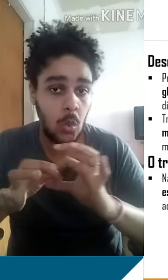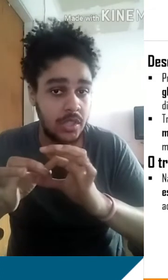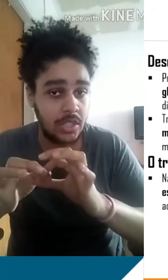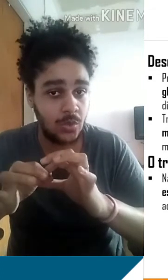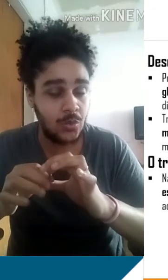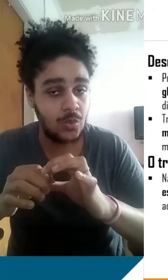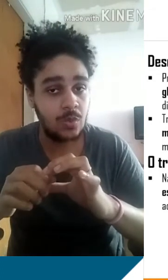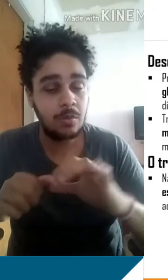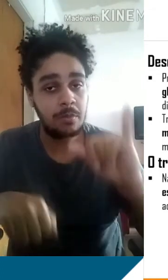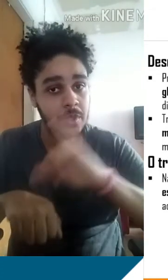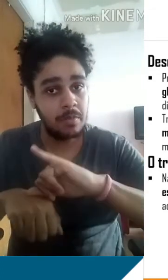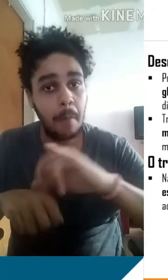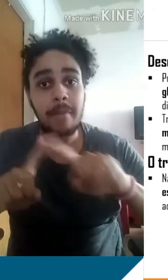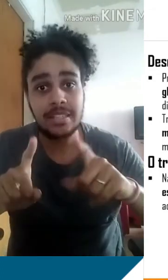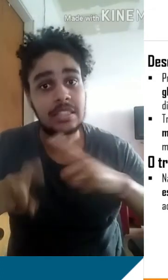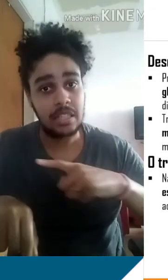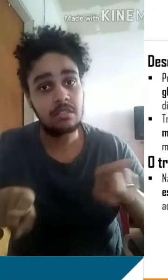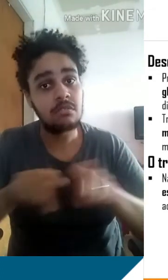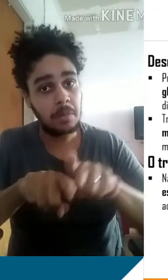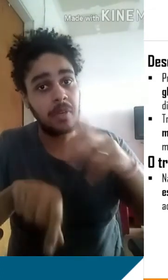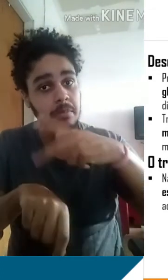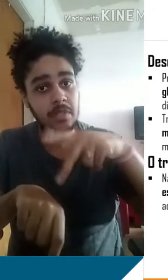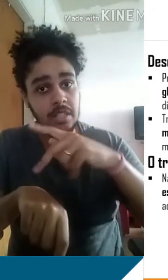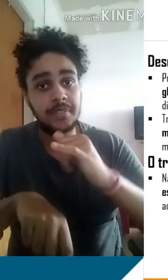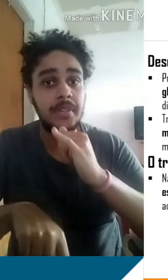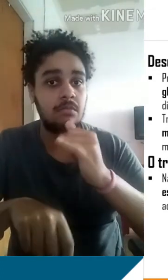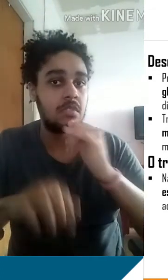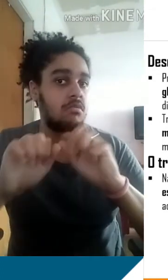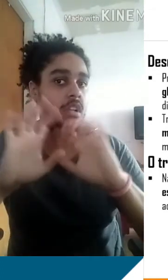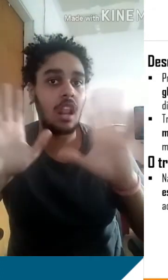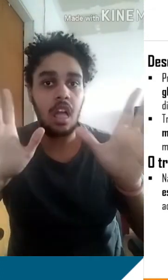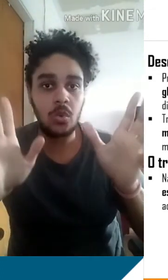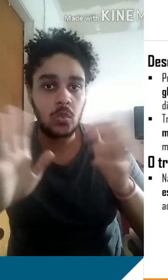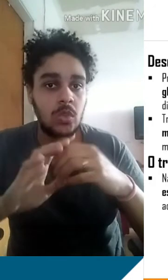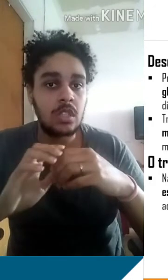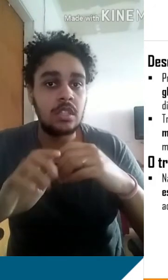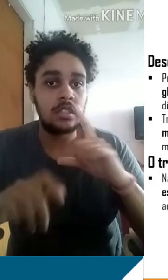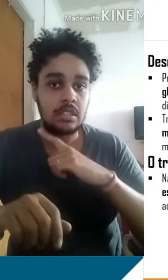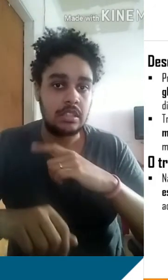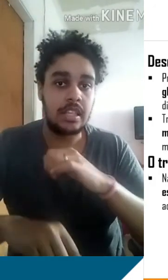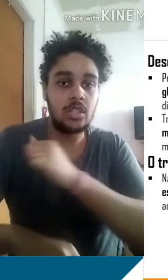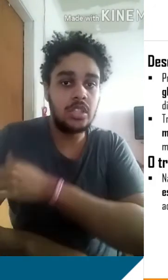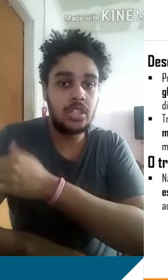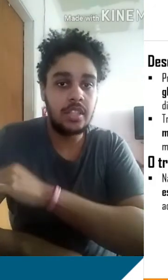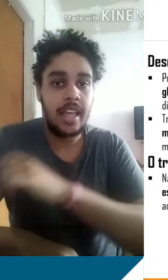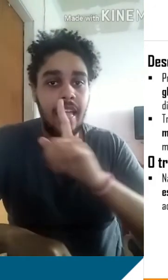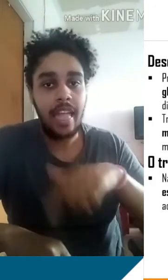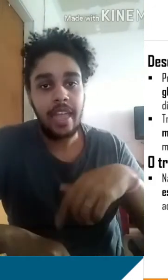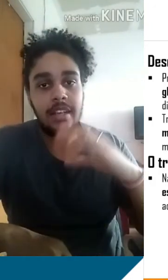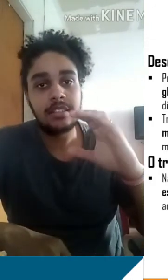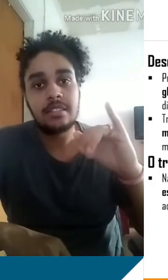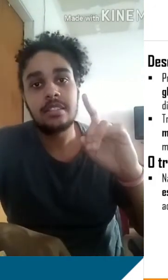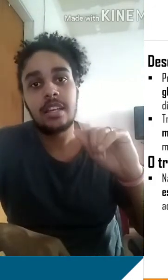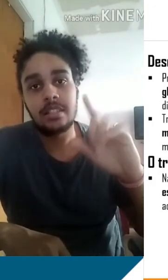clássico, e está no Rio de Janeiro, que é da cidade de Porto Real. Imagino que a galera mais do sul do estado conheça. E a cidade de Porto